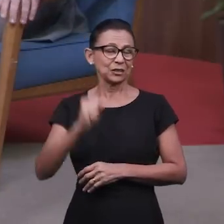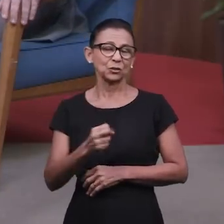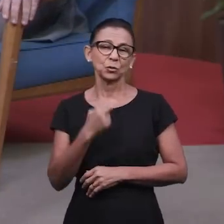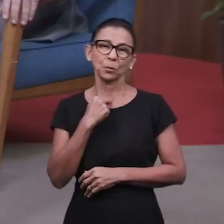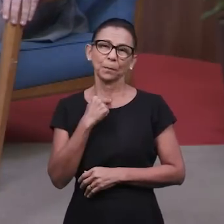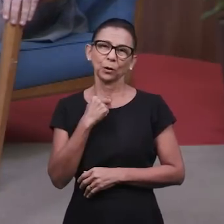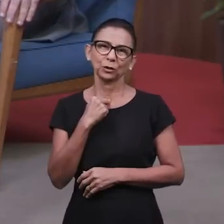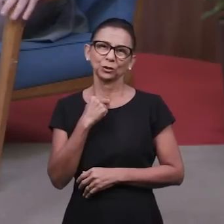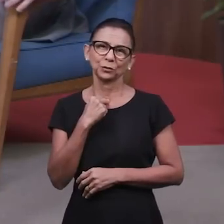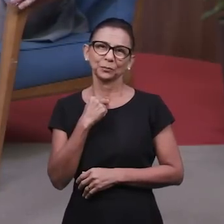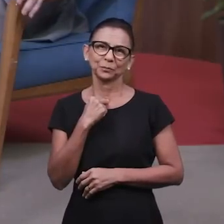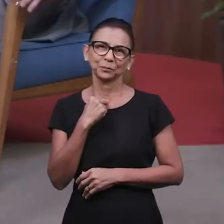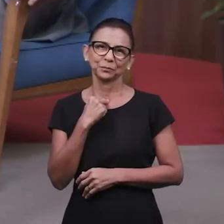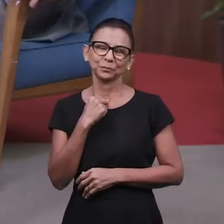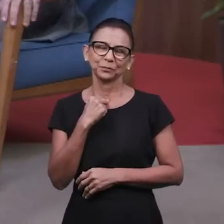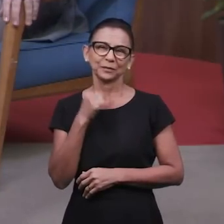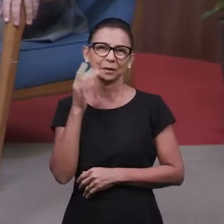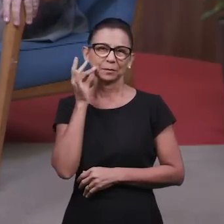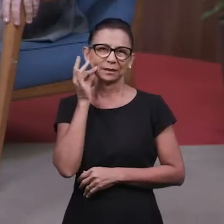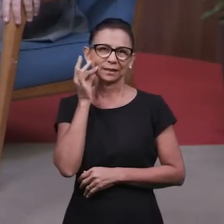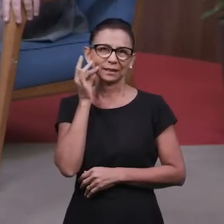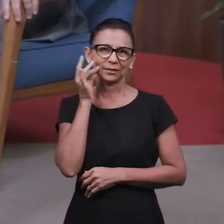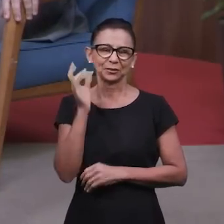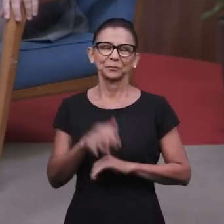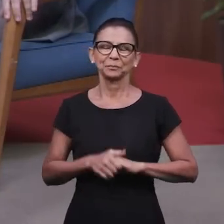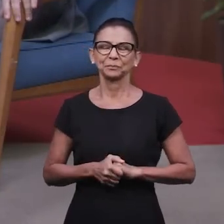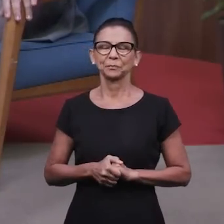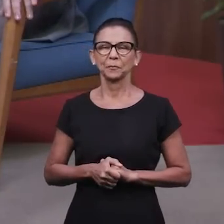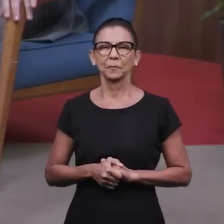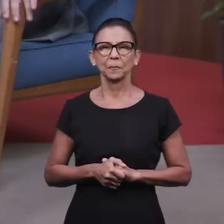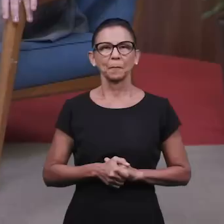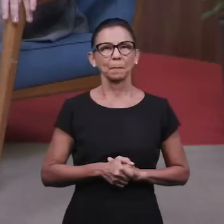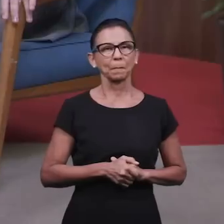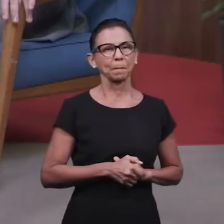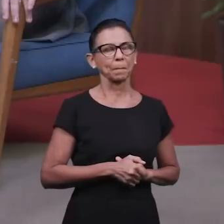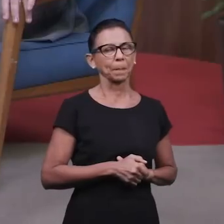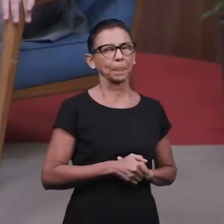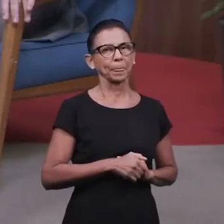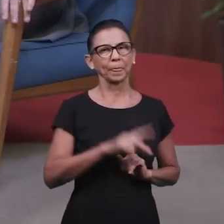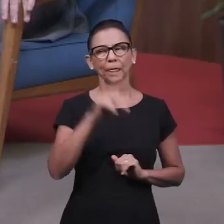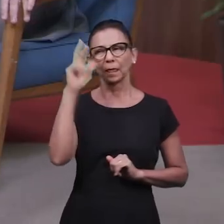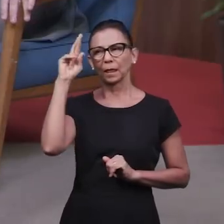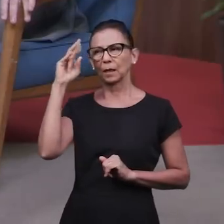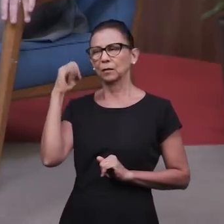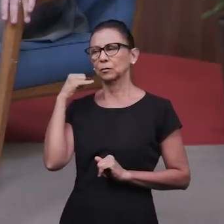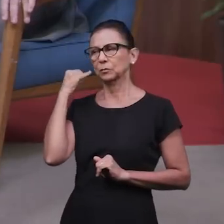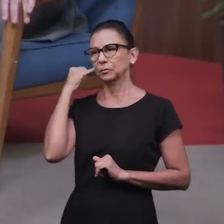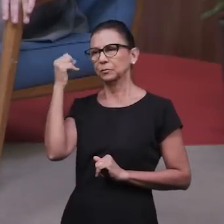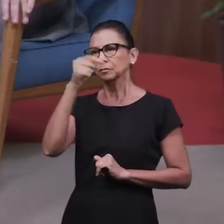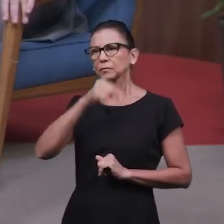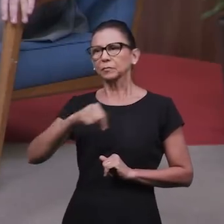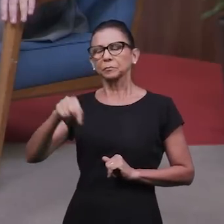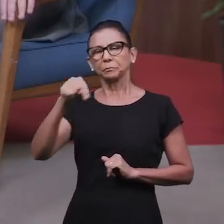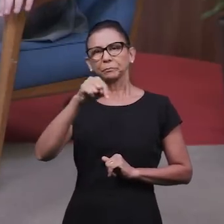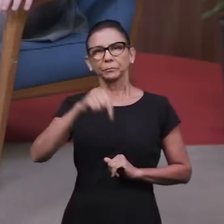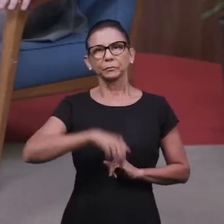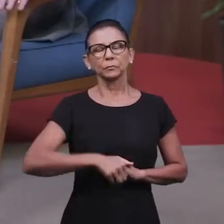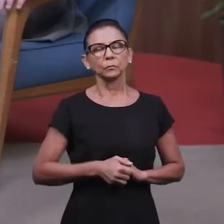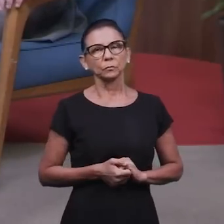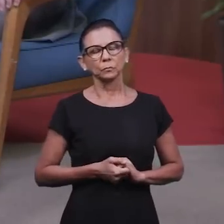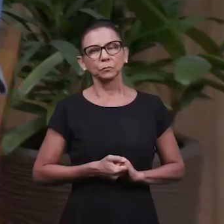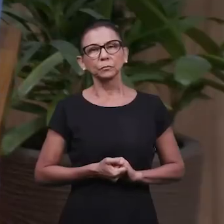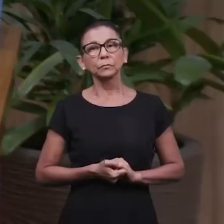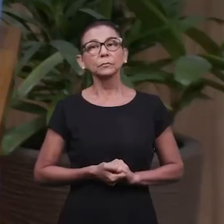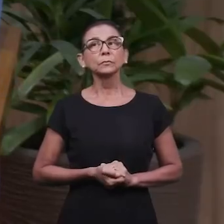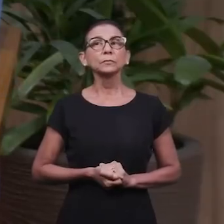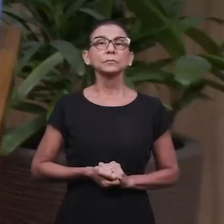chegar, mas se Deus quiser, na semana que vem estaremos todos juntos. Pai do Senhor Josias, Pai do Senhor a todos queridos. Glória a